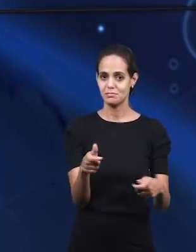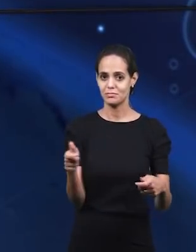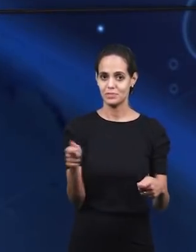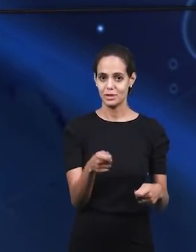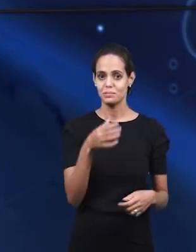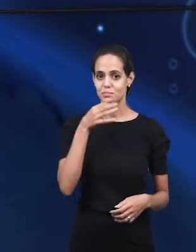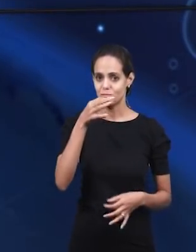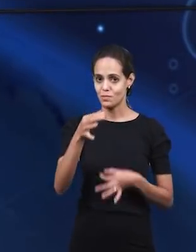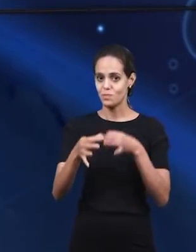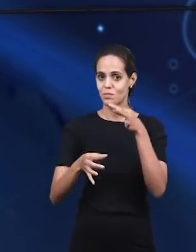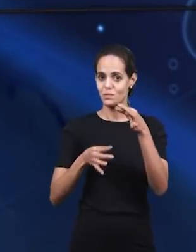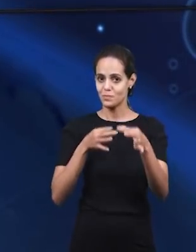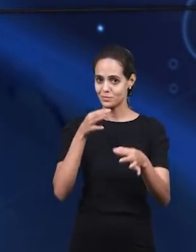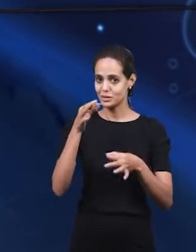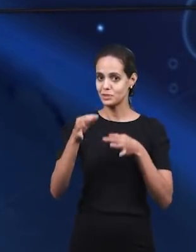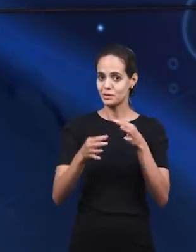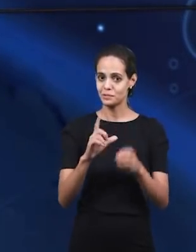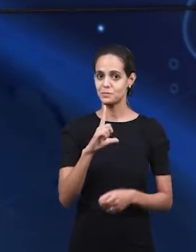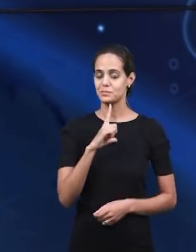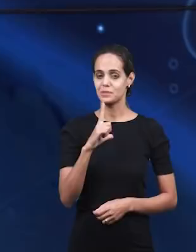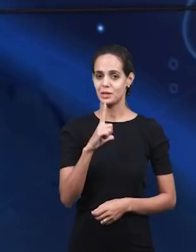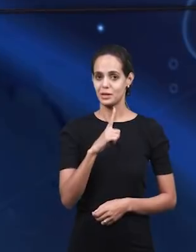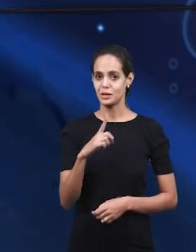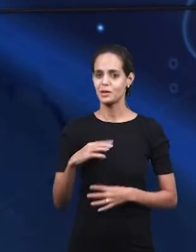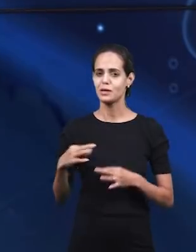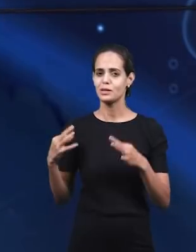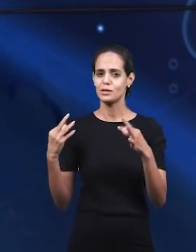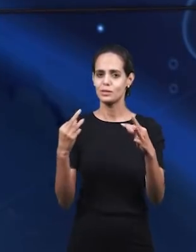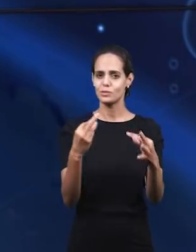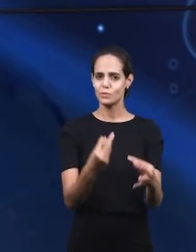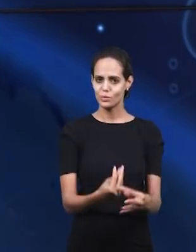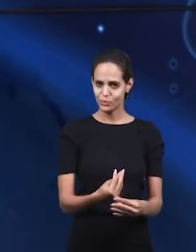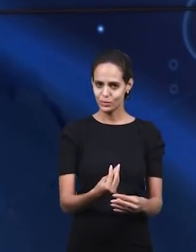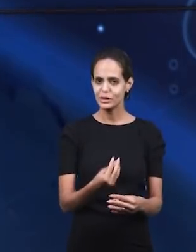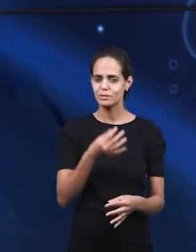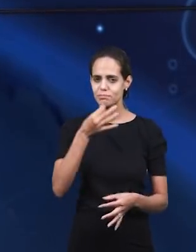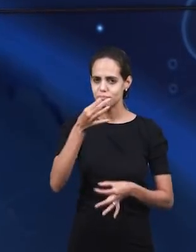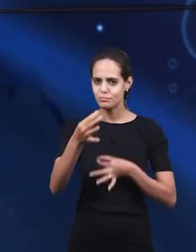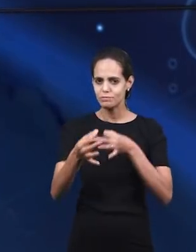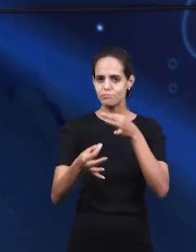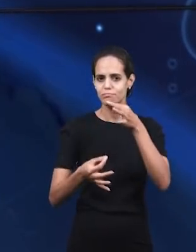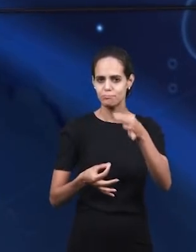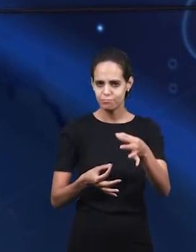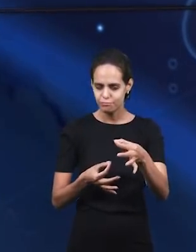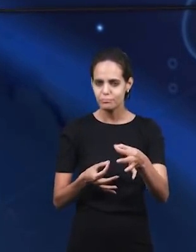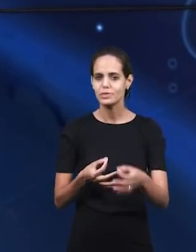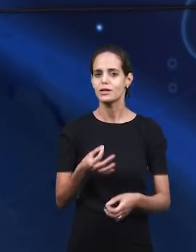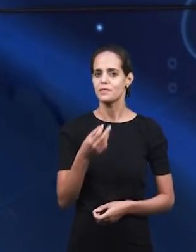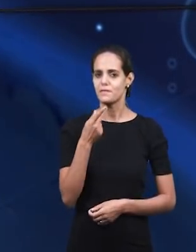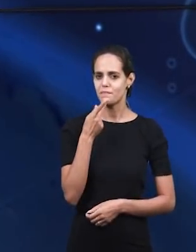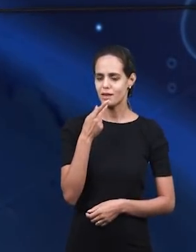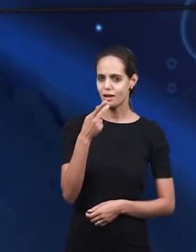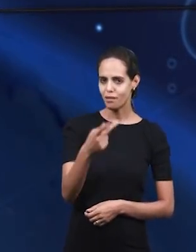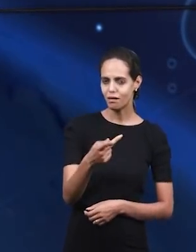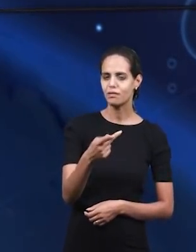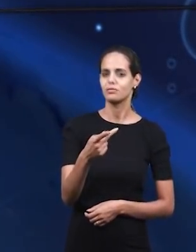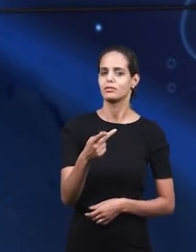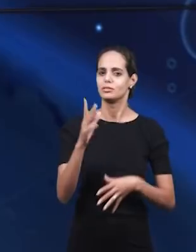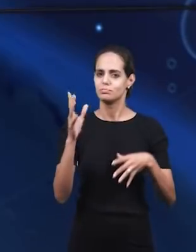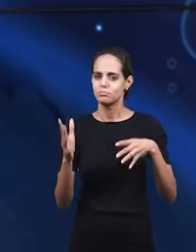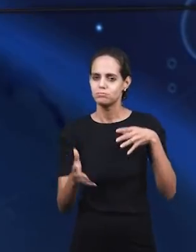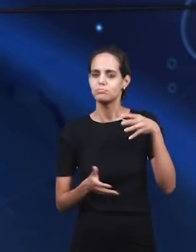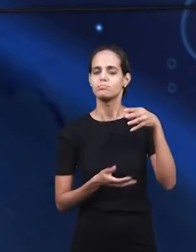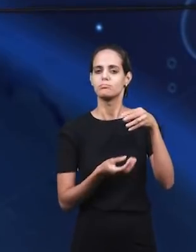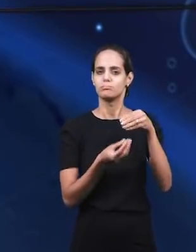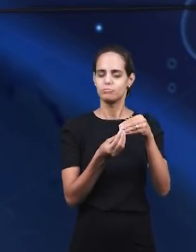maravilha, uma reunião como esta, onde as irmãs podem participar acrescentando comentários, fazendo outras colocações. Isso é